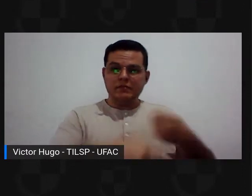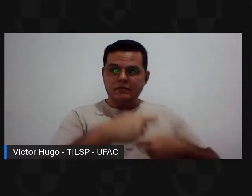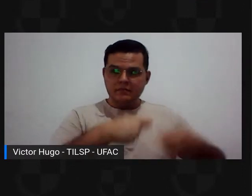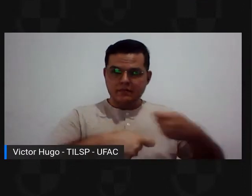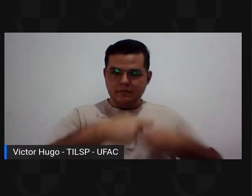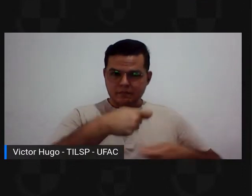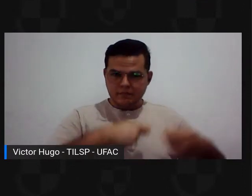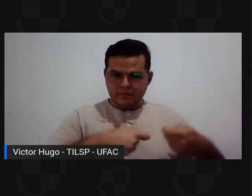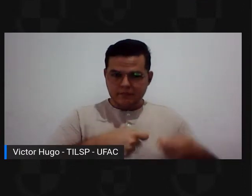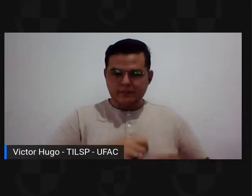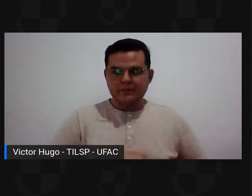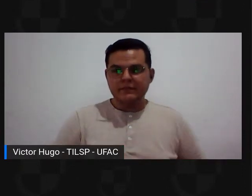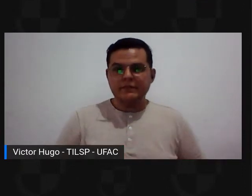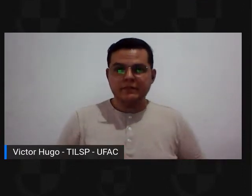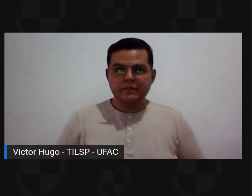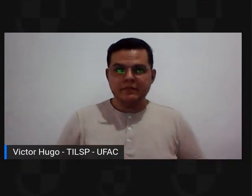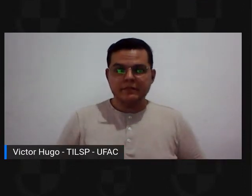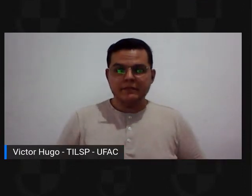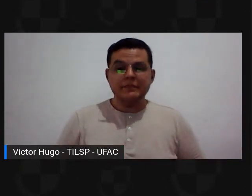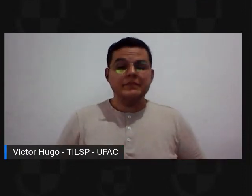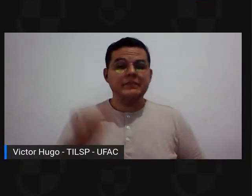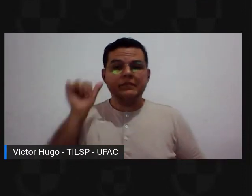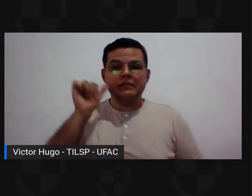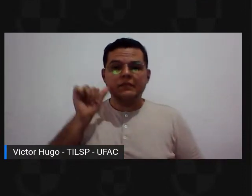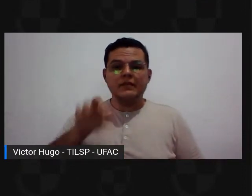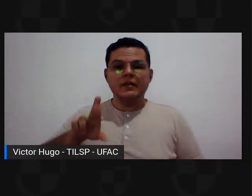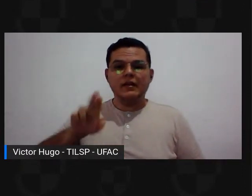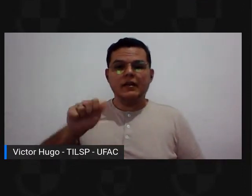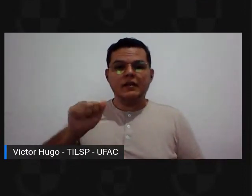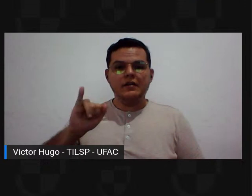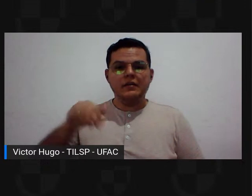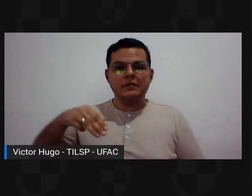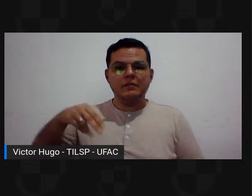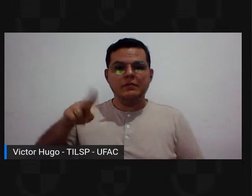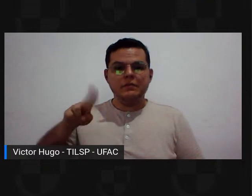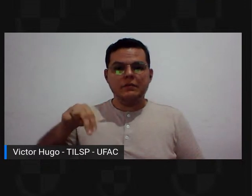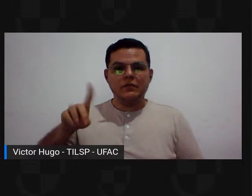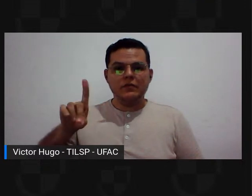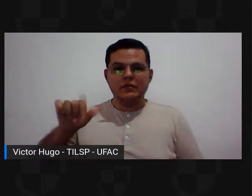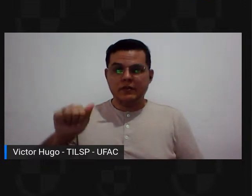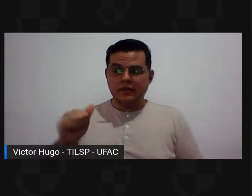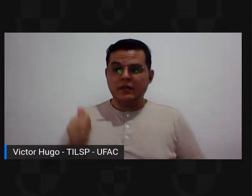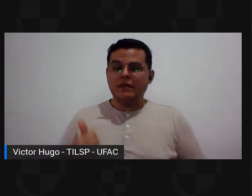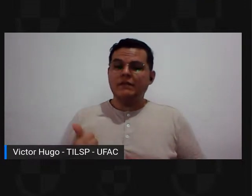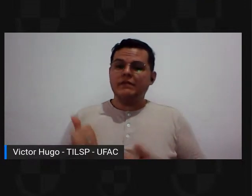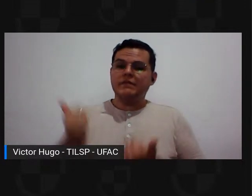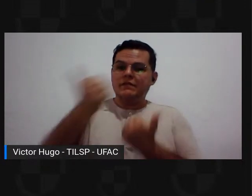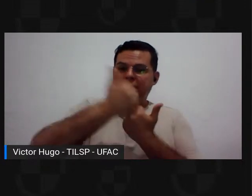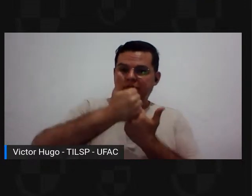a Raimunda Carvalho foi vice-reitora e reitor em exercício.